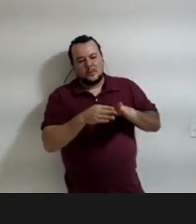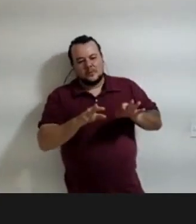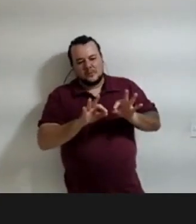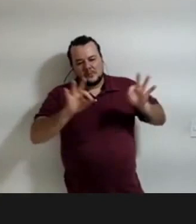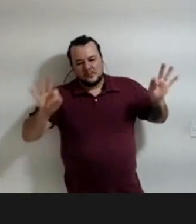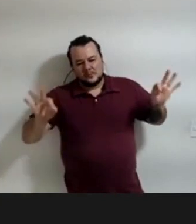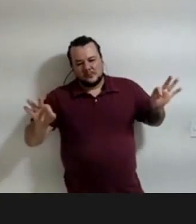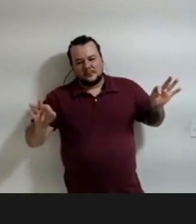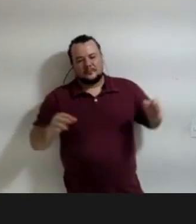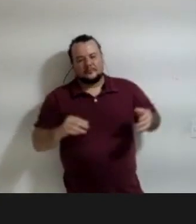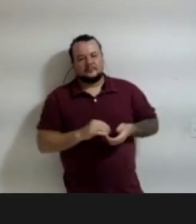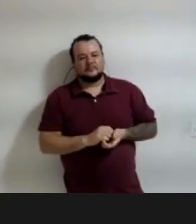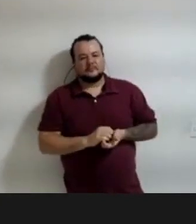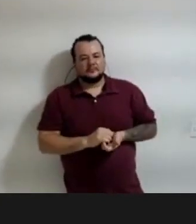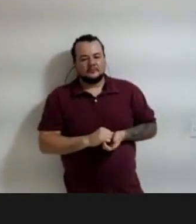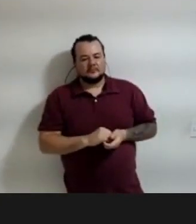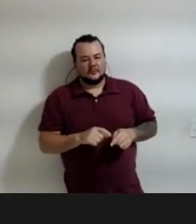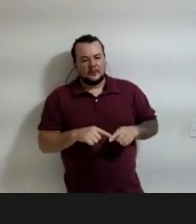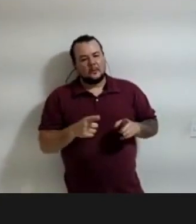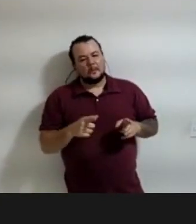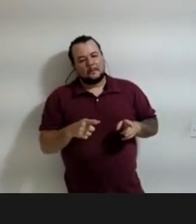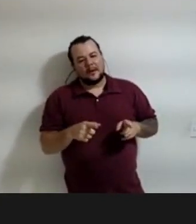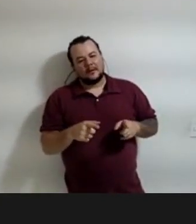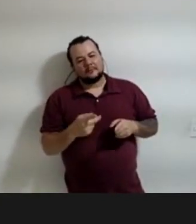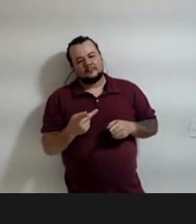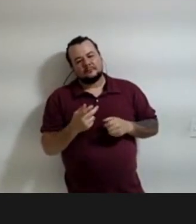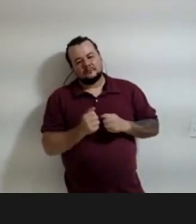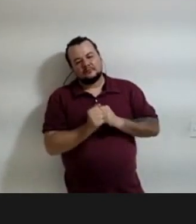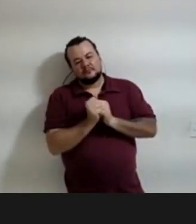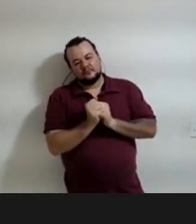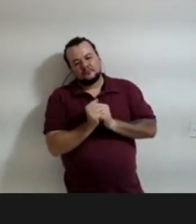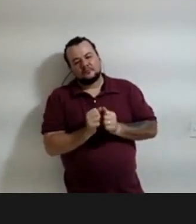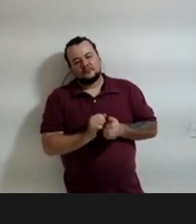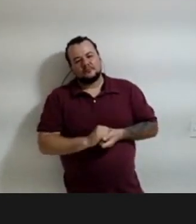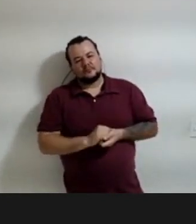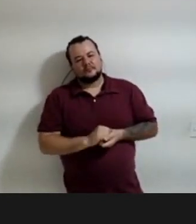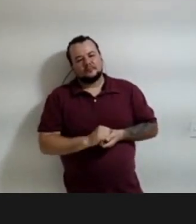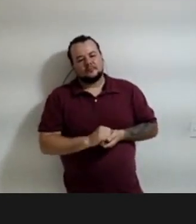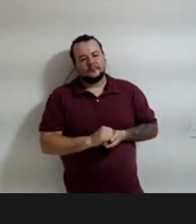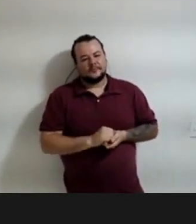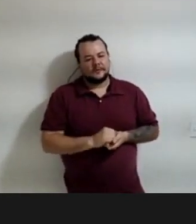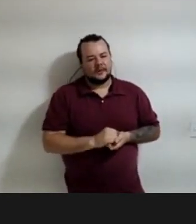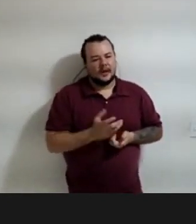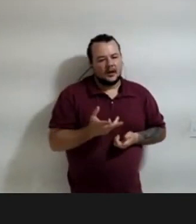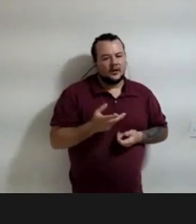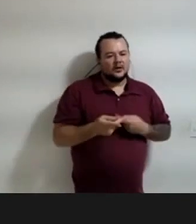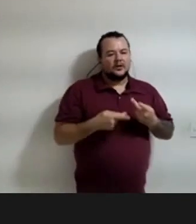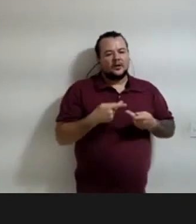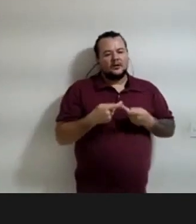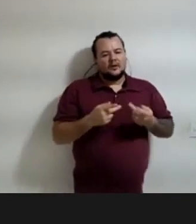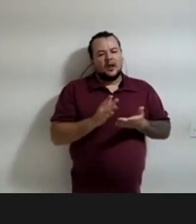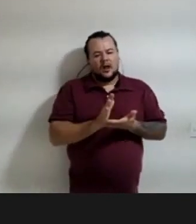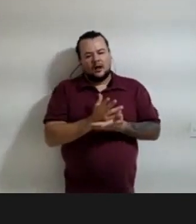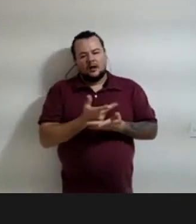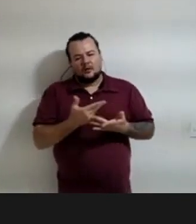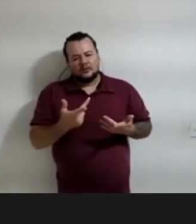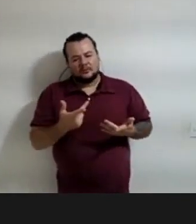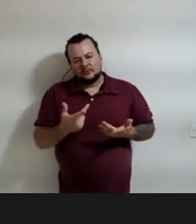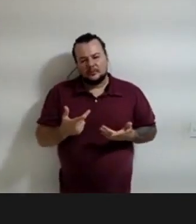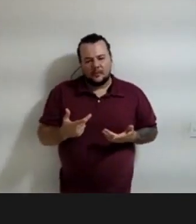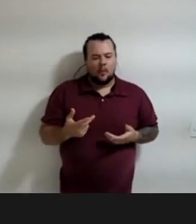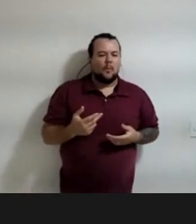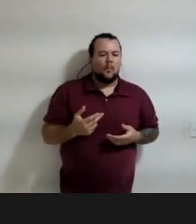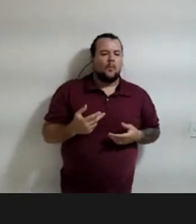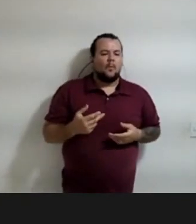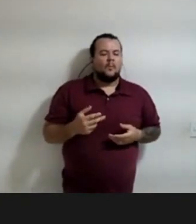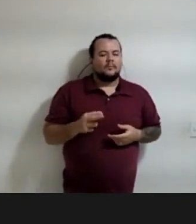juntos. Agora eu vou tomar a liberdade de dizer algumas palavras também em meu nome e em nome da organização